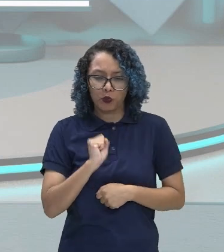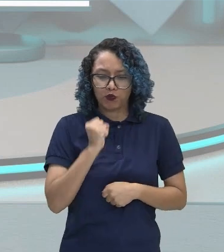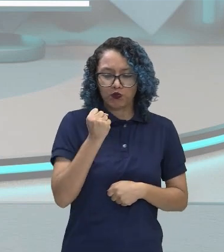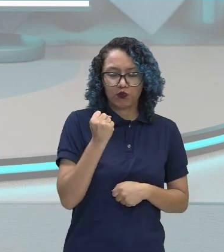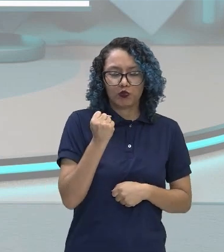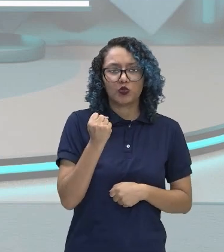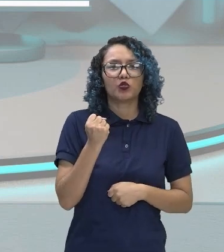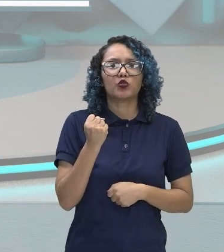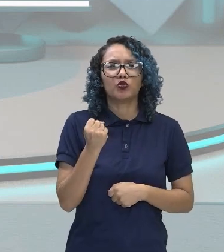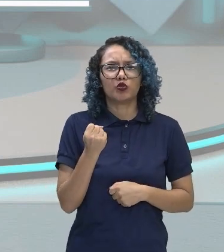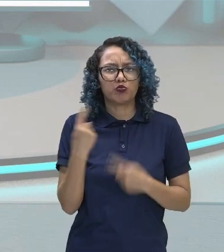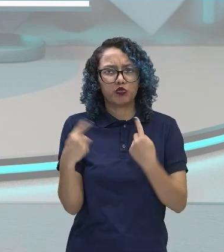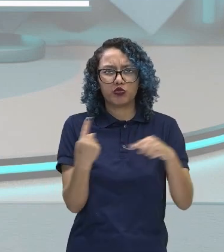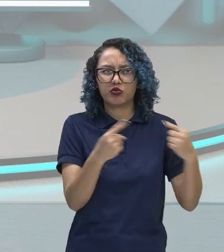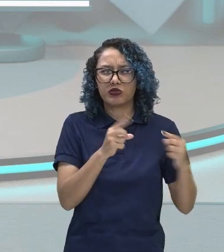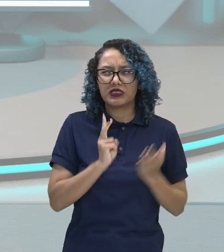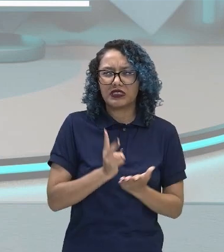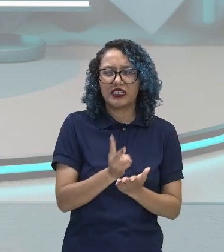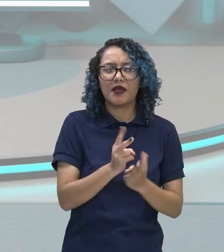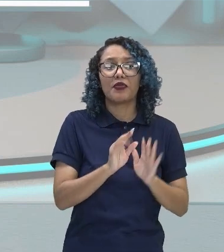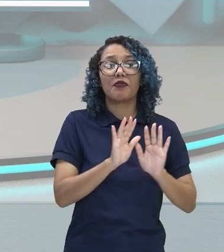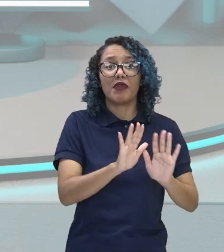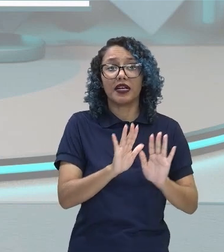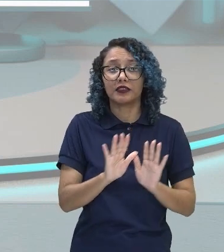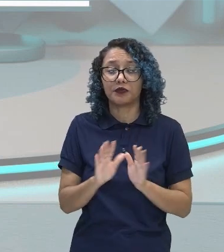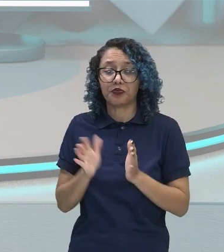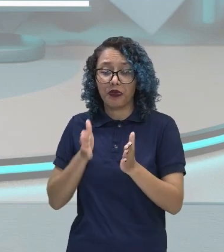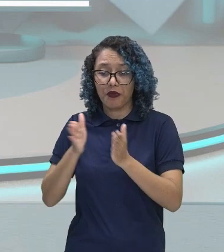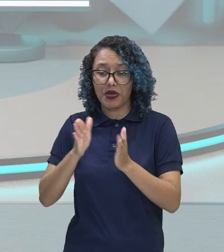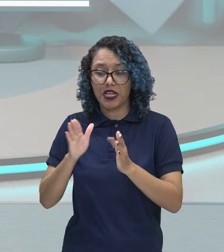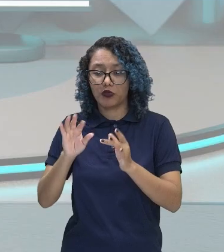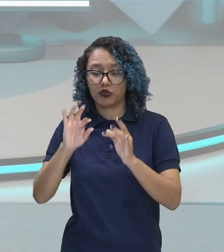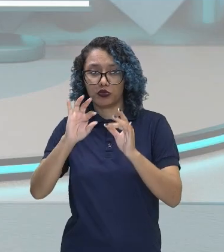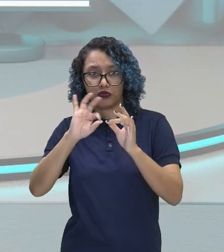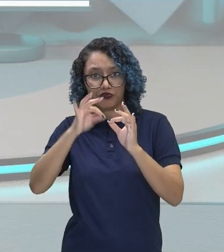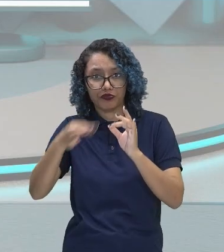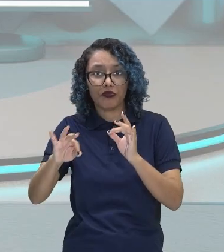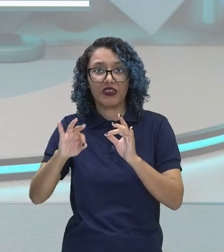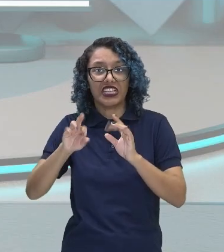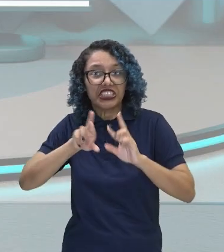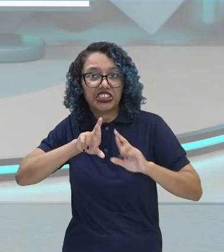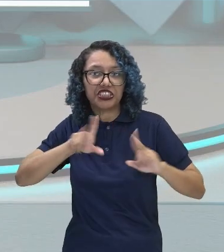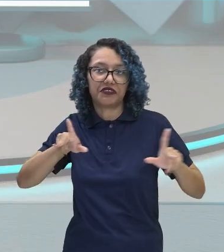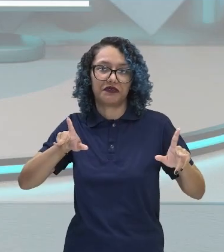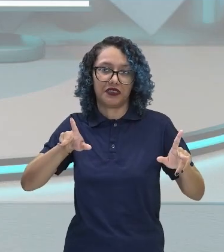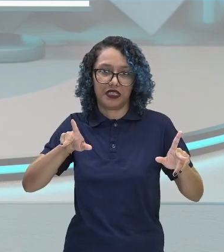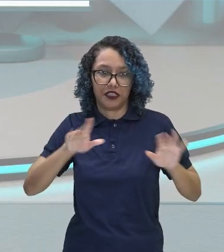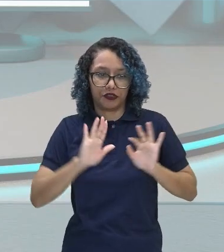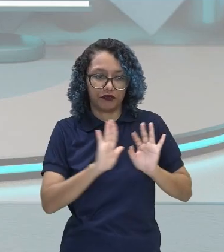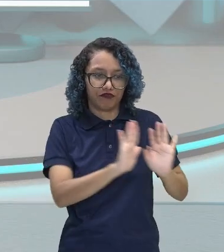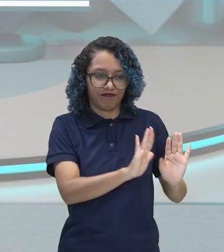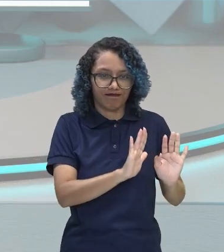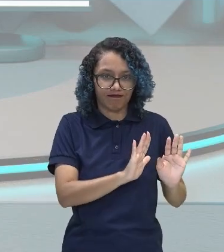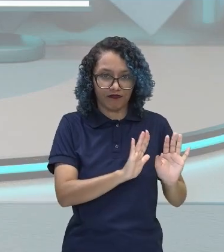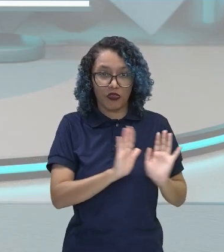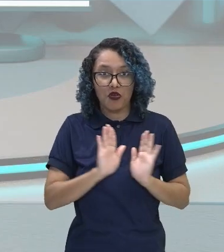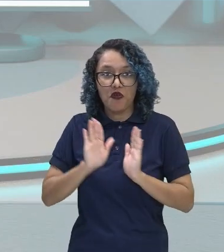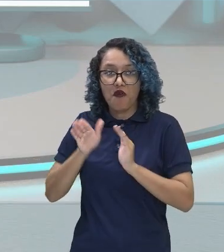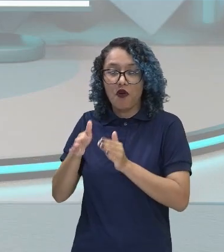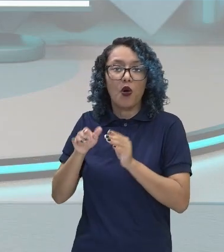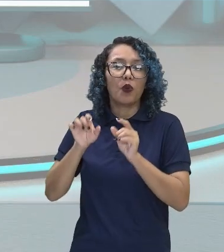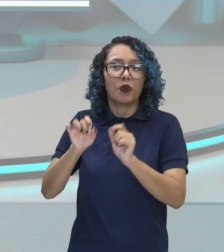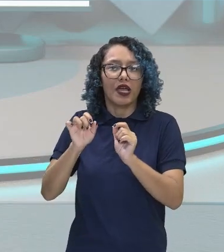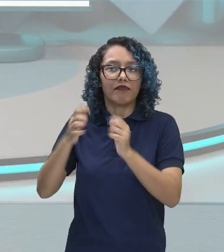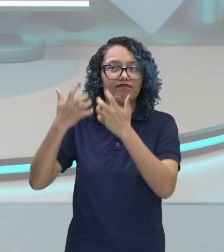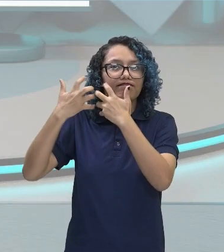do arcadismo, foge-se de tudo isso. O homem do período do arcadismo, ele é racional.